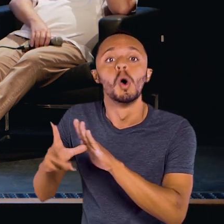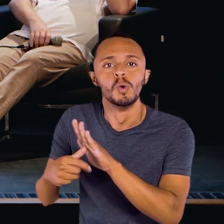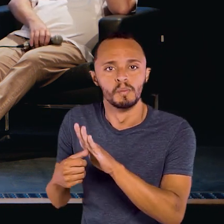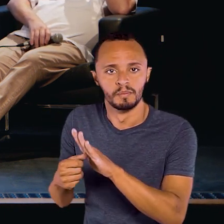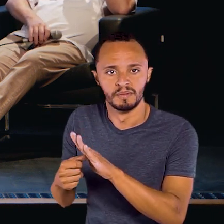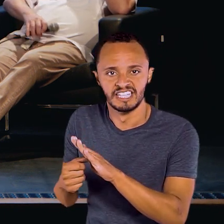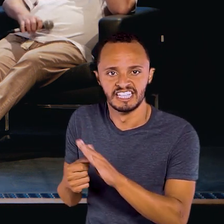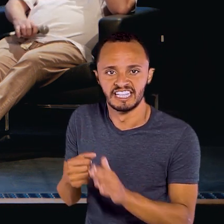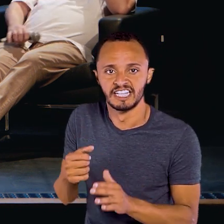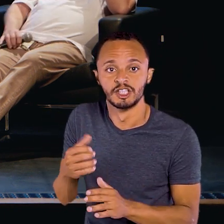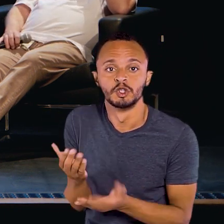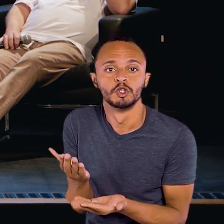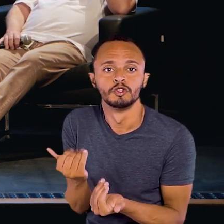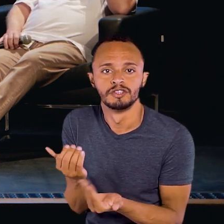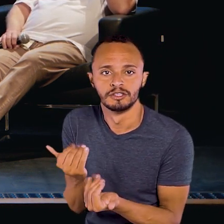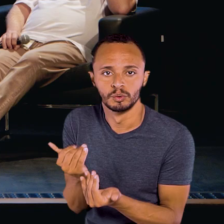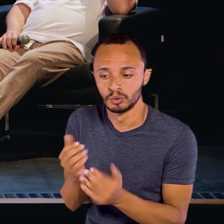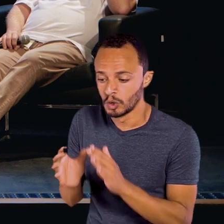a